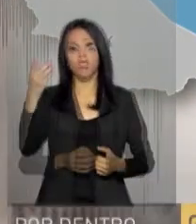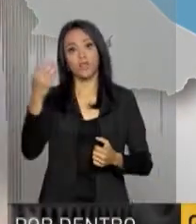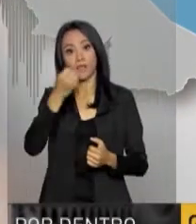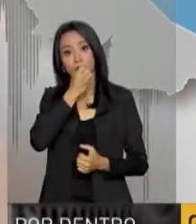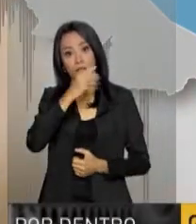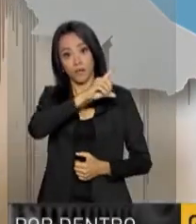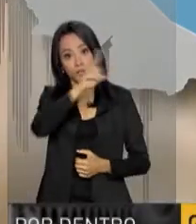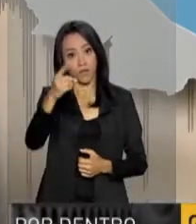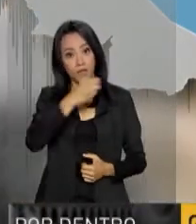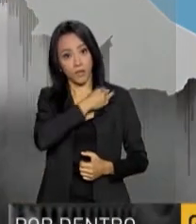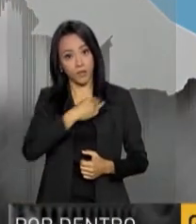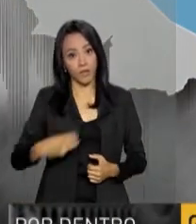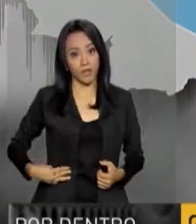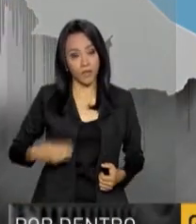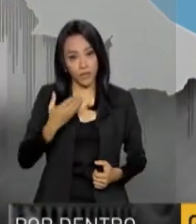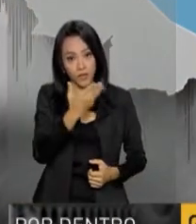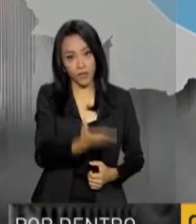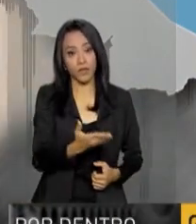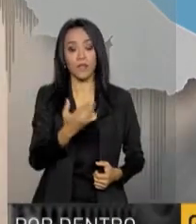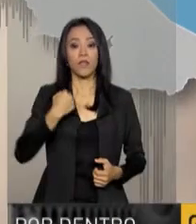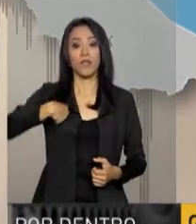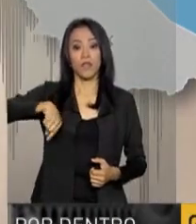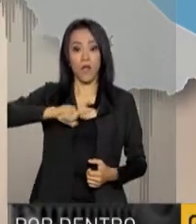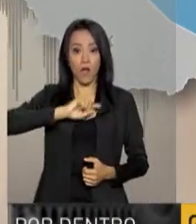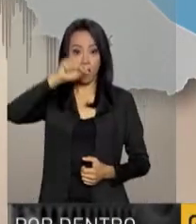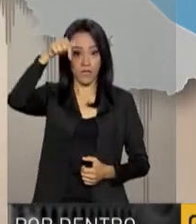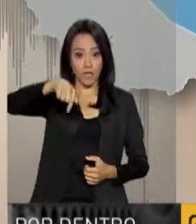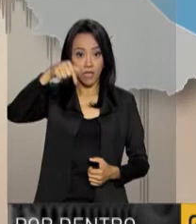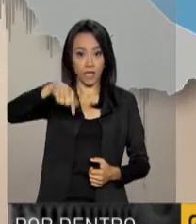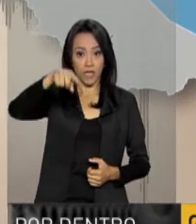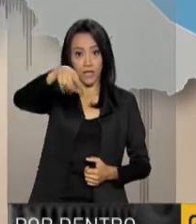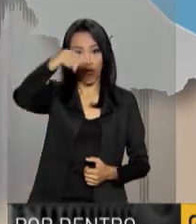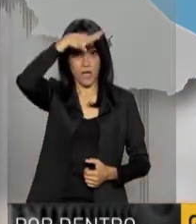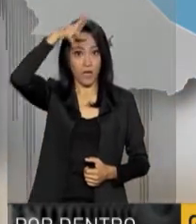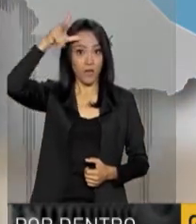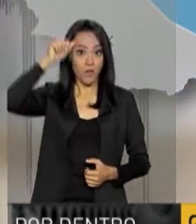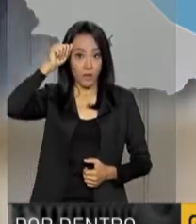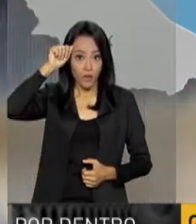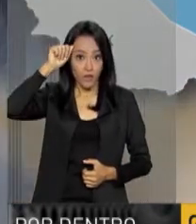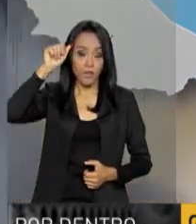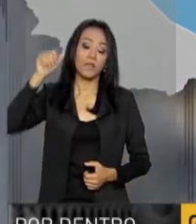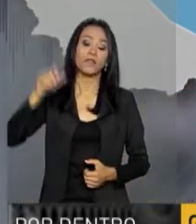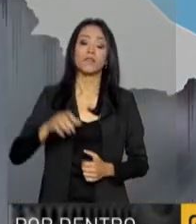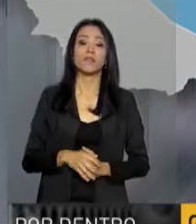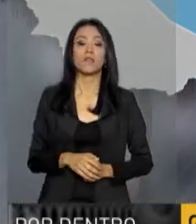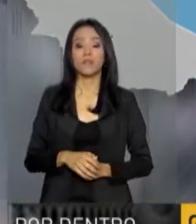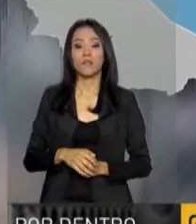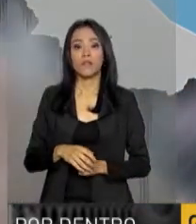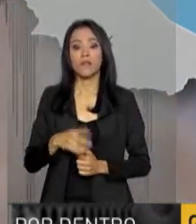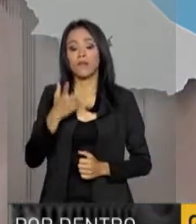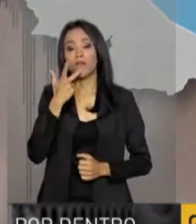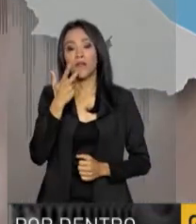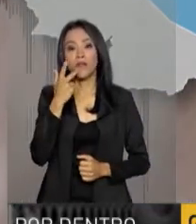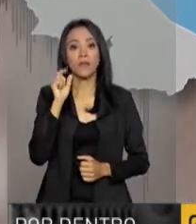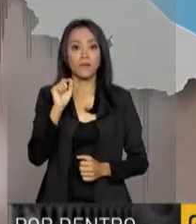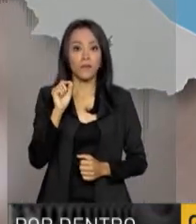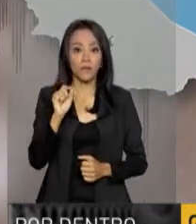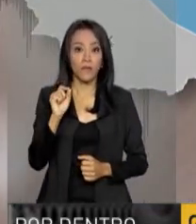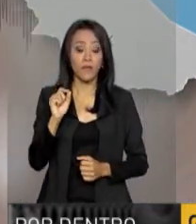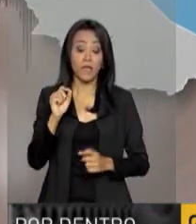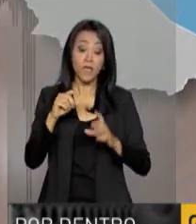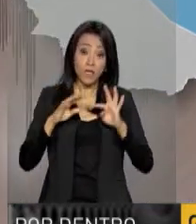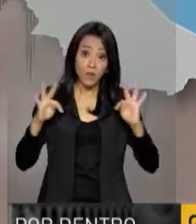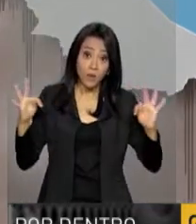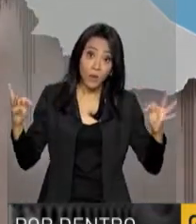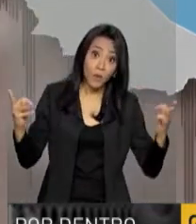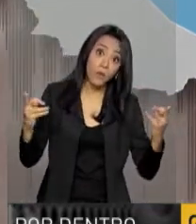tá bom dia aqui nós estamos aqui do amazonas ministro falando e todos apreensivos